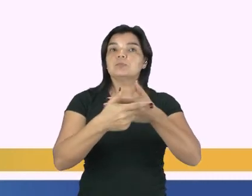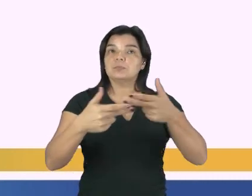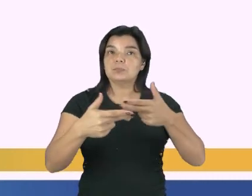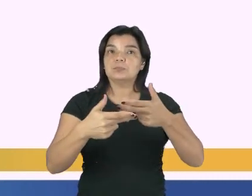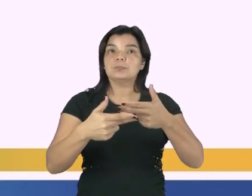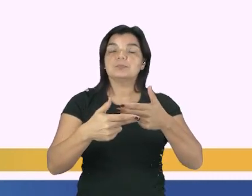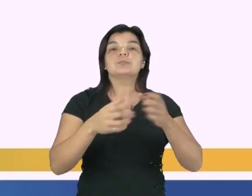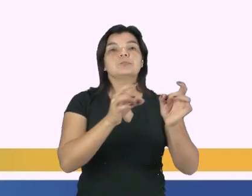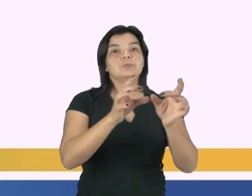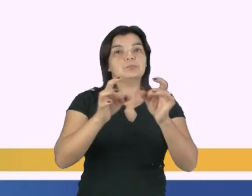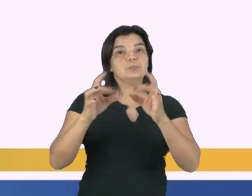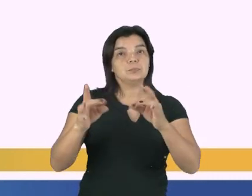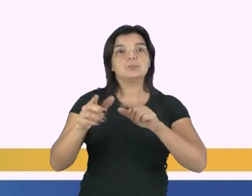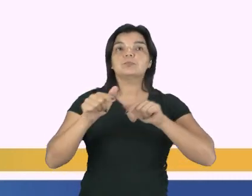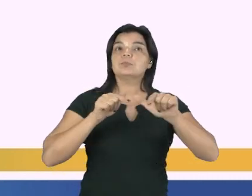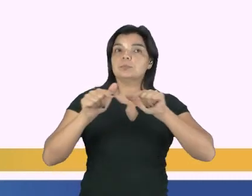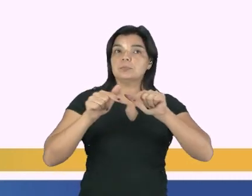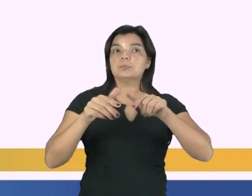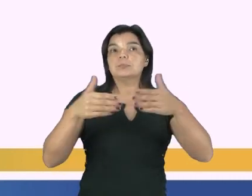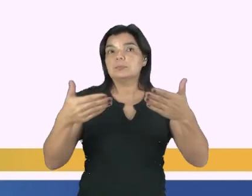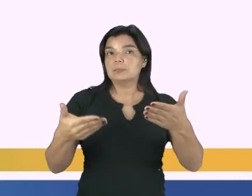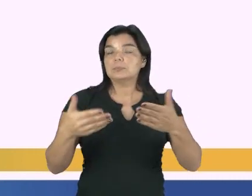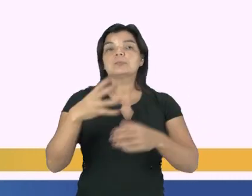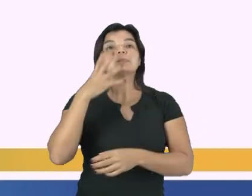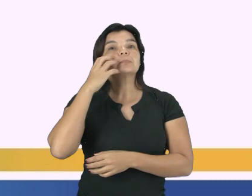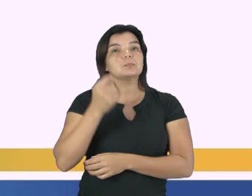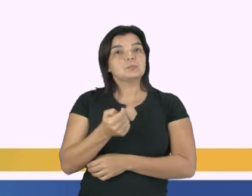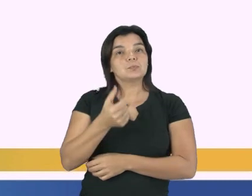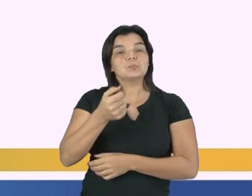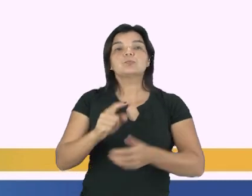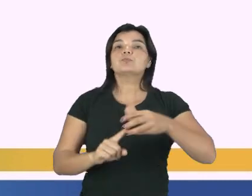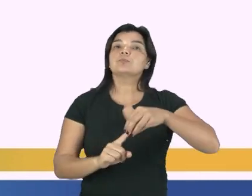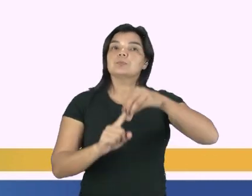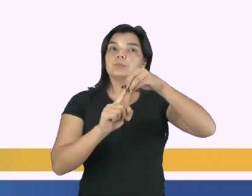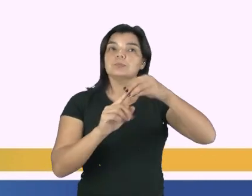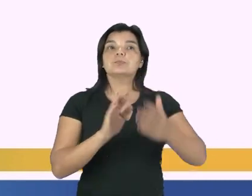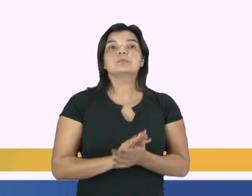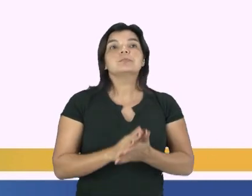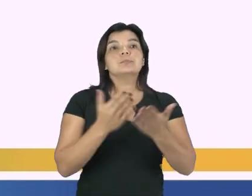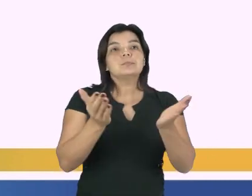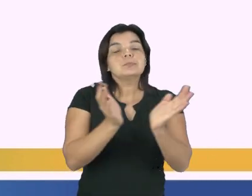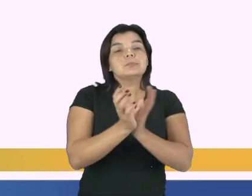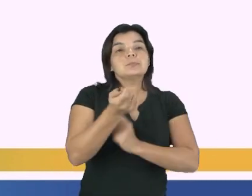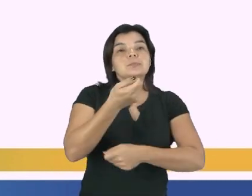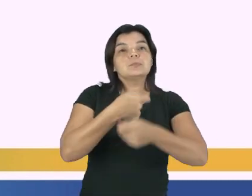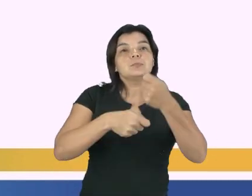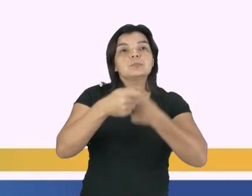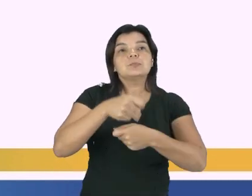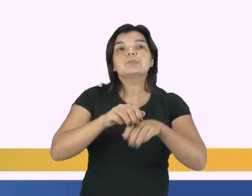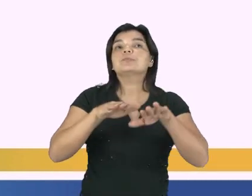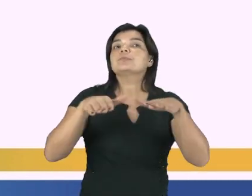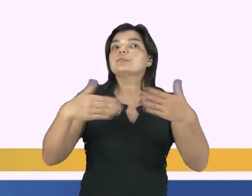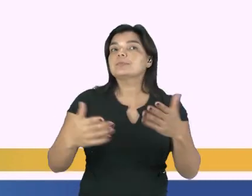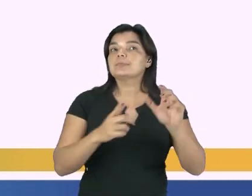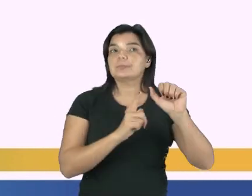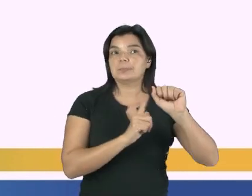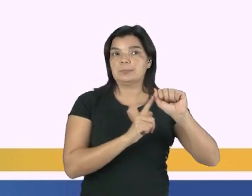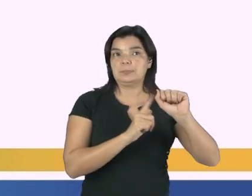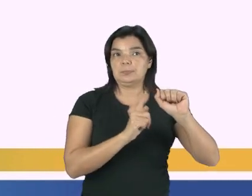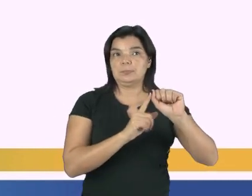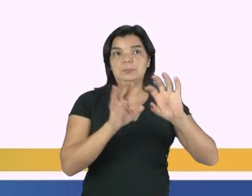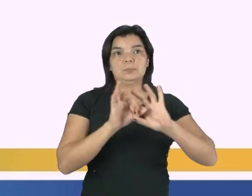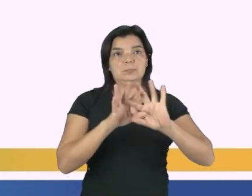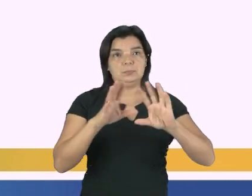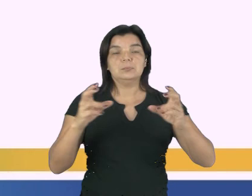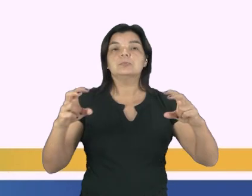livre circulação de bens, mercadorias e serviços, assim como a adoção de uma moeda única. Esse tipo de bloco econômico